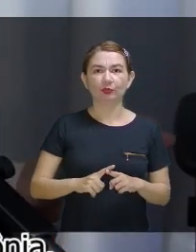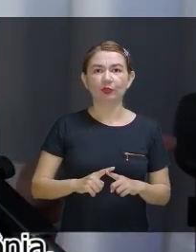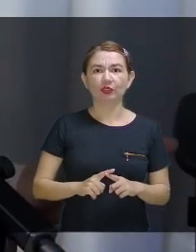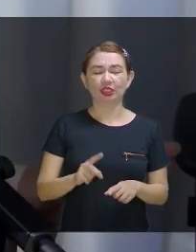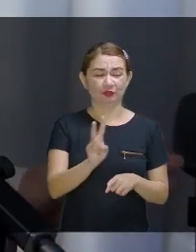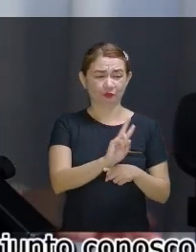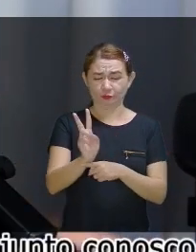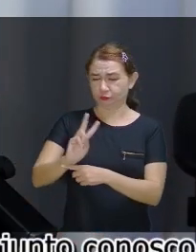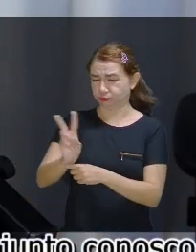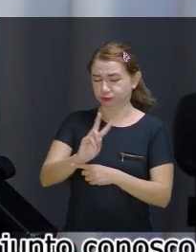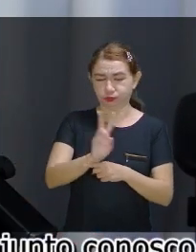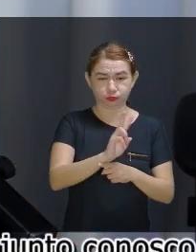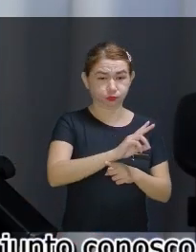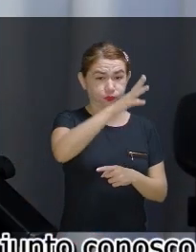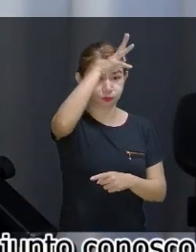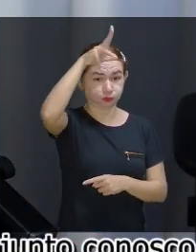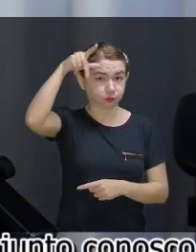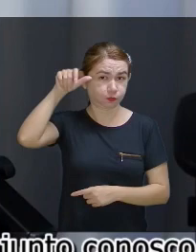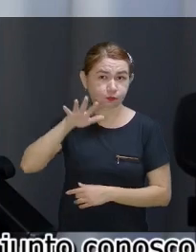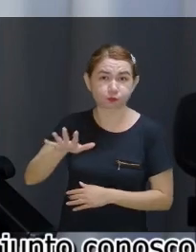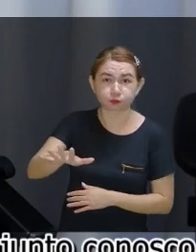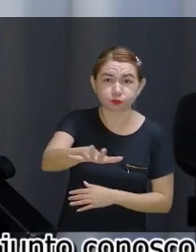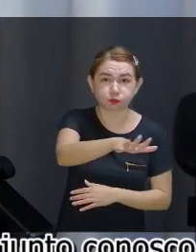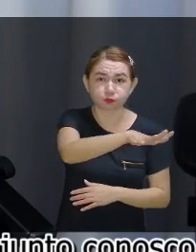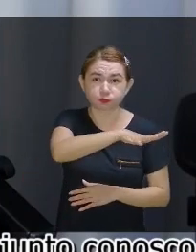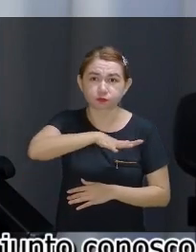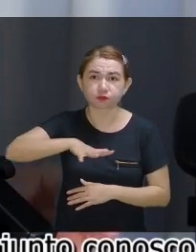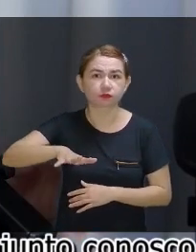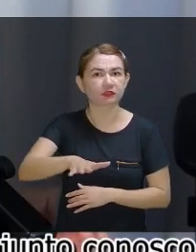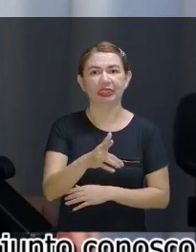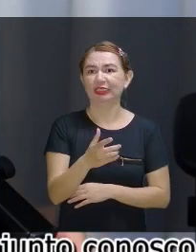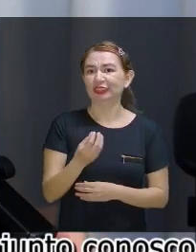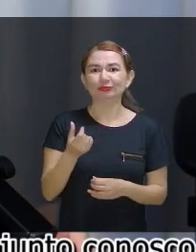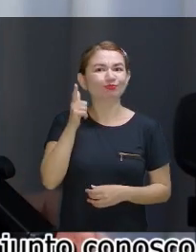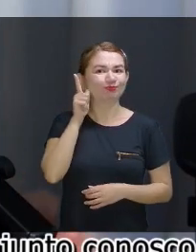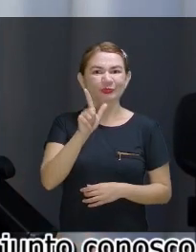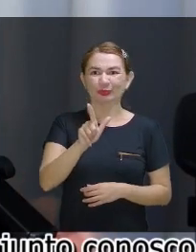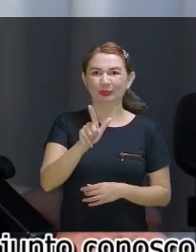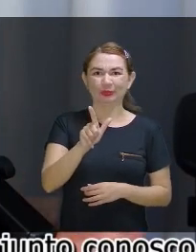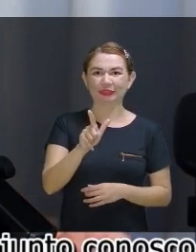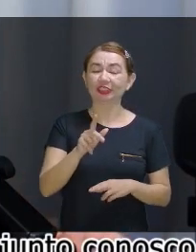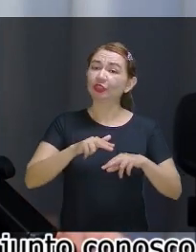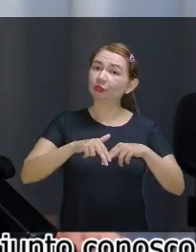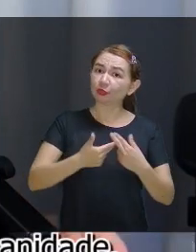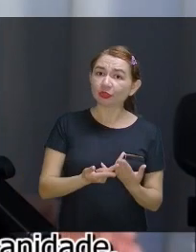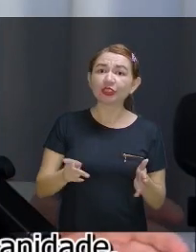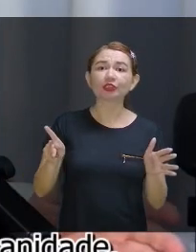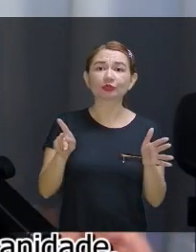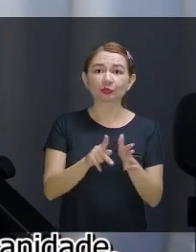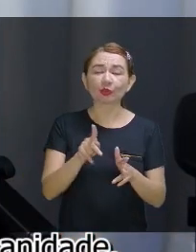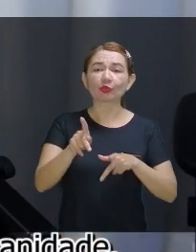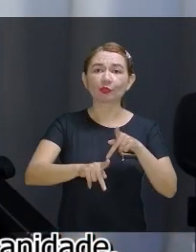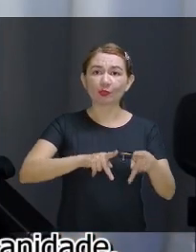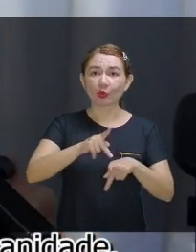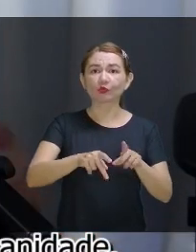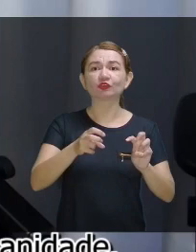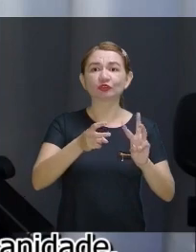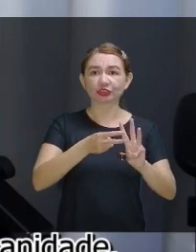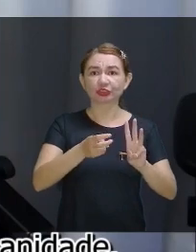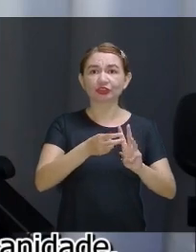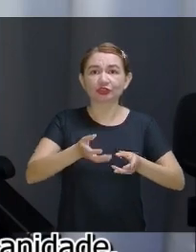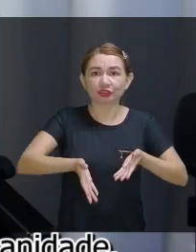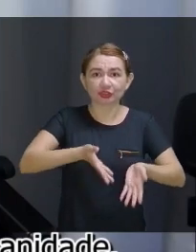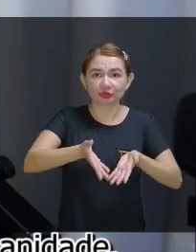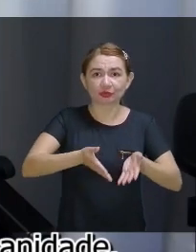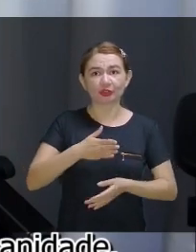toda a Amazônia. Nós estamos permitindo que esses povos originários, eles cuidem junto conosco de um patrimônio que é, para mim,